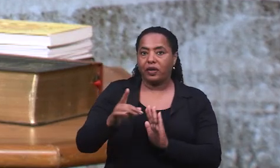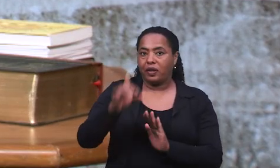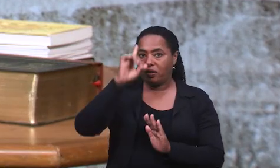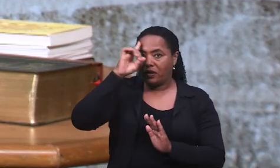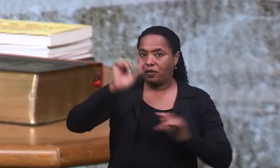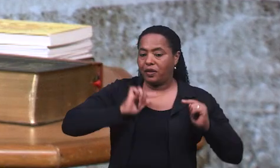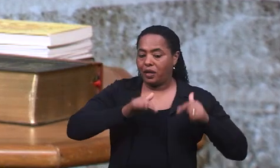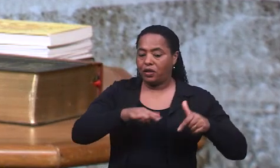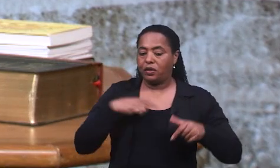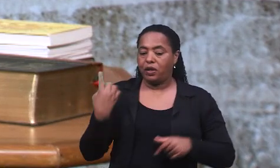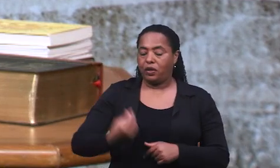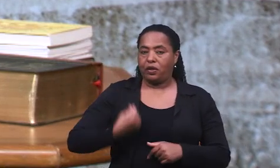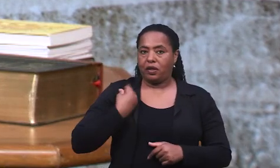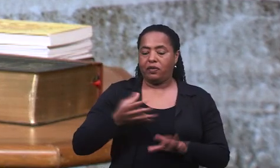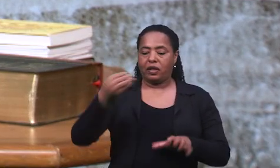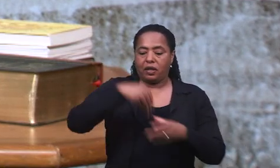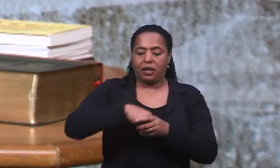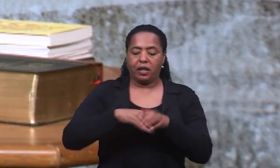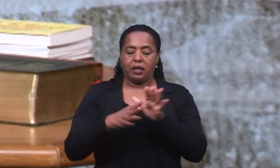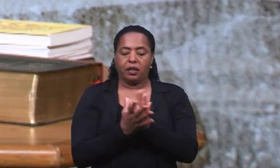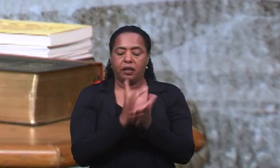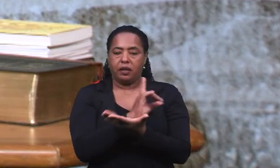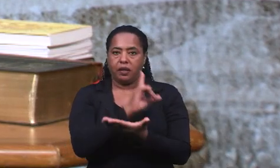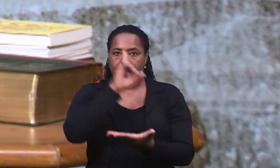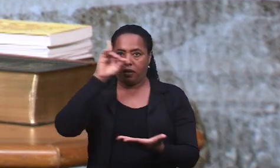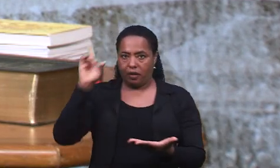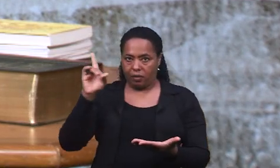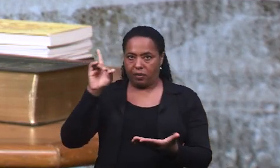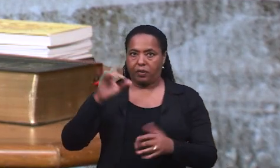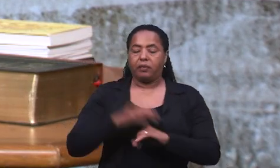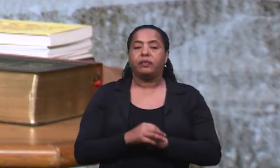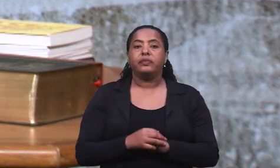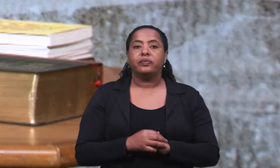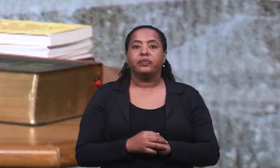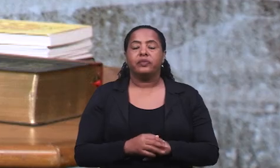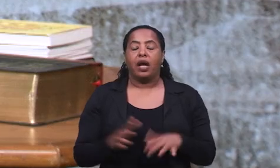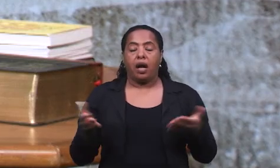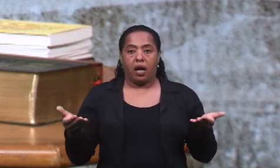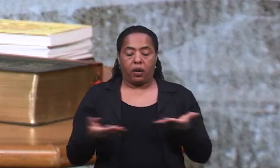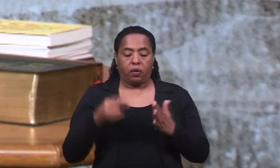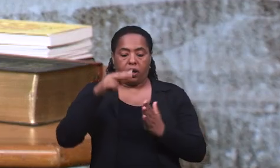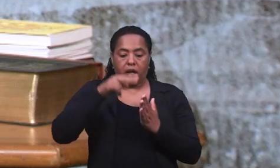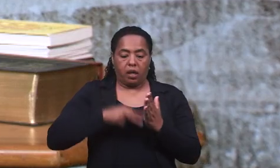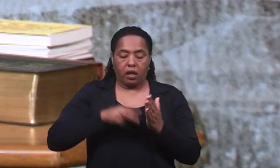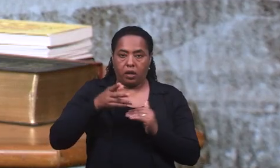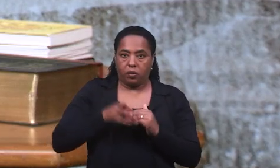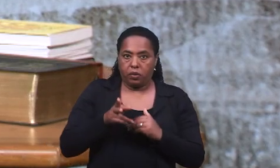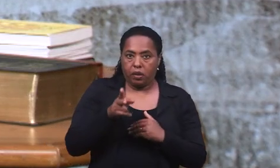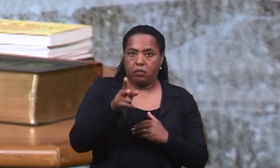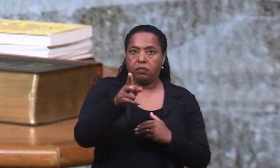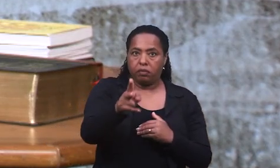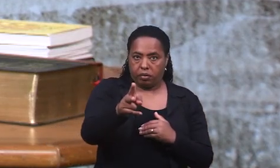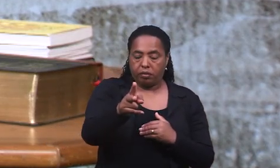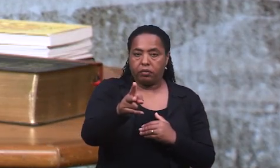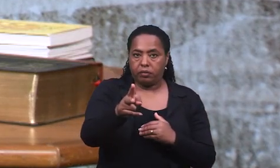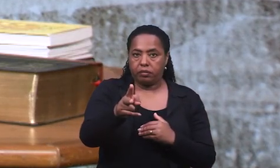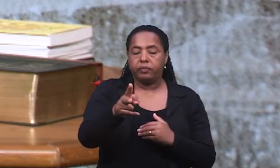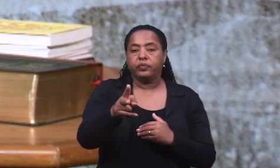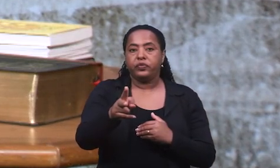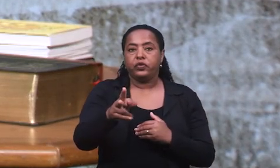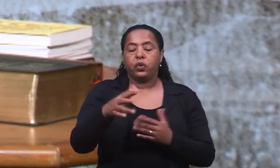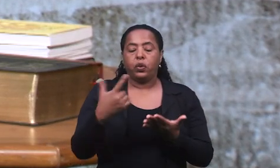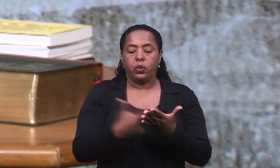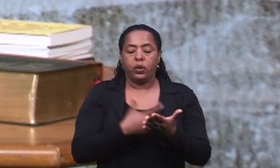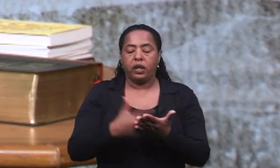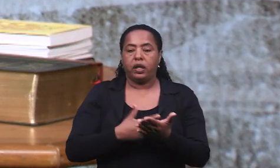está registrado na Bíblia, na palavra de Deus. Nós estamos fazendo uma leitura sequencial e estamos no